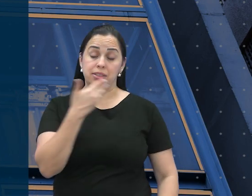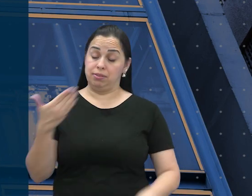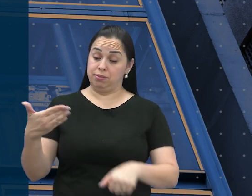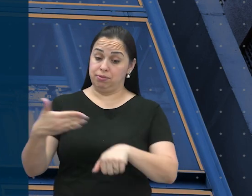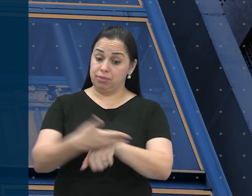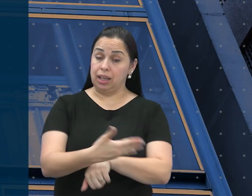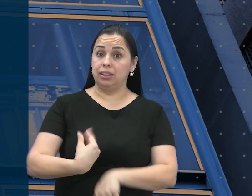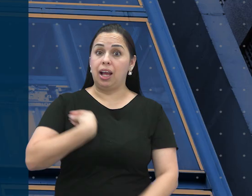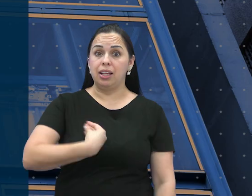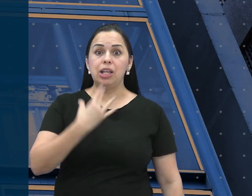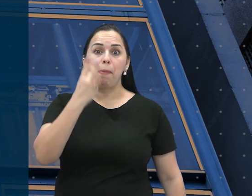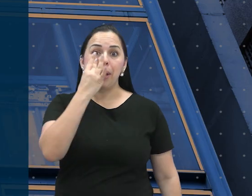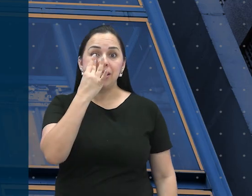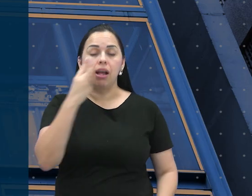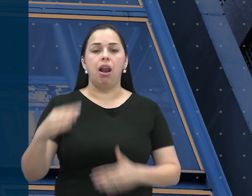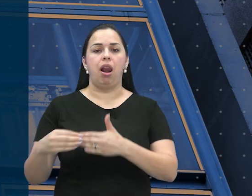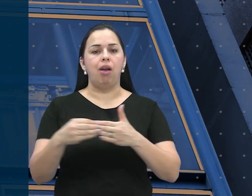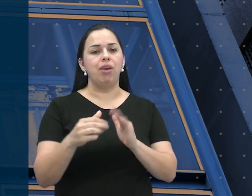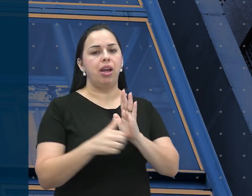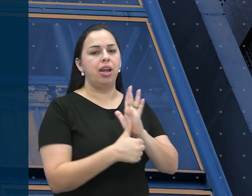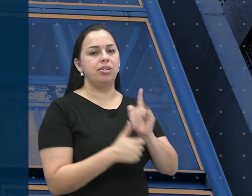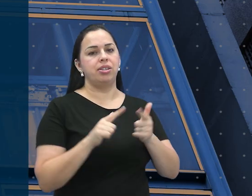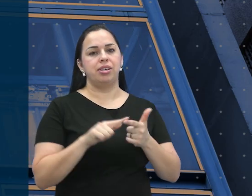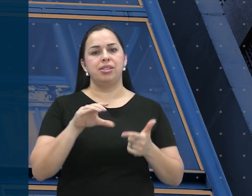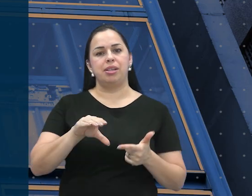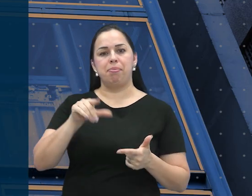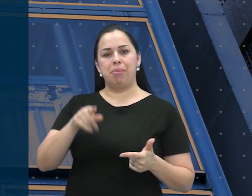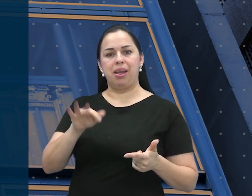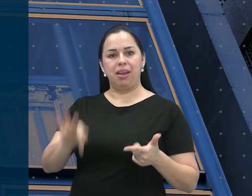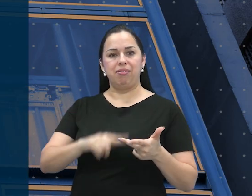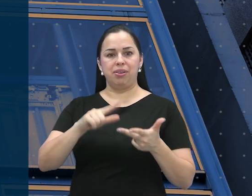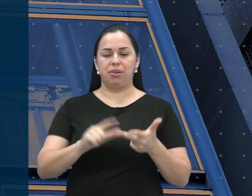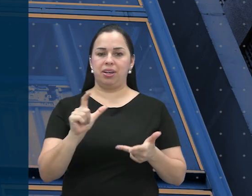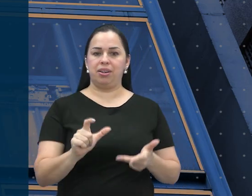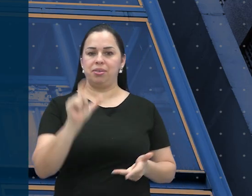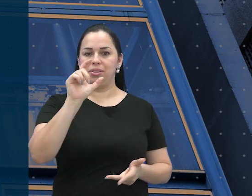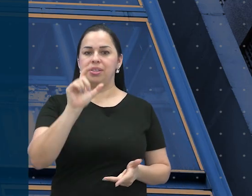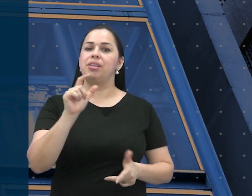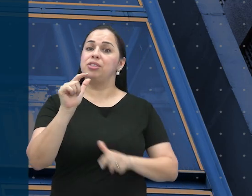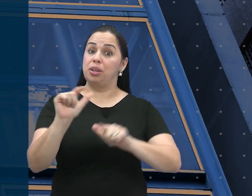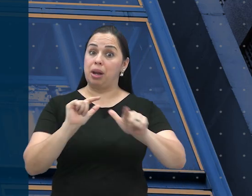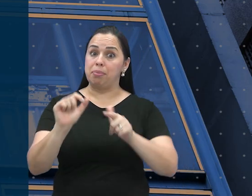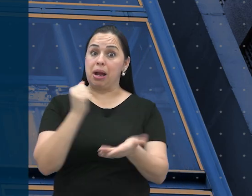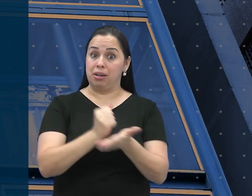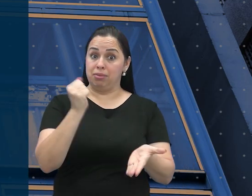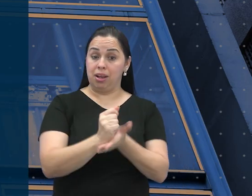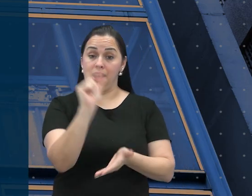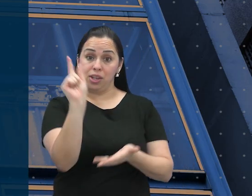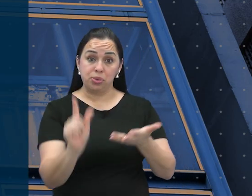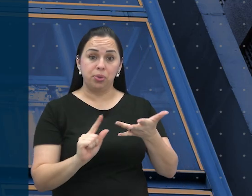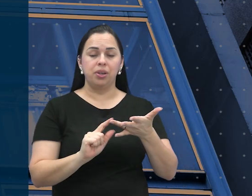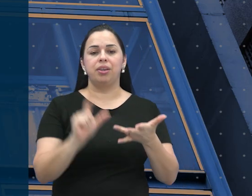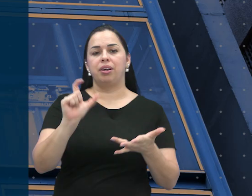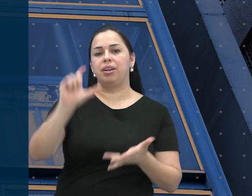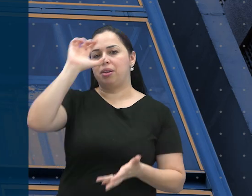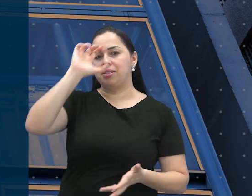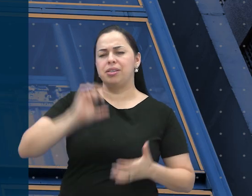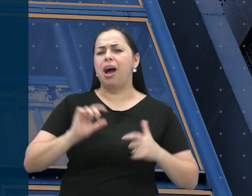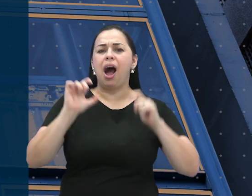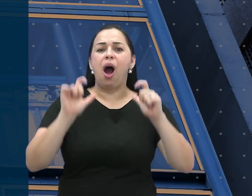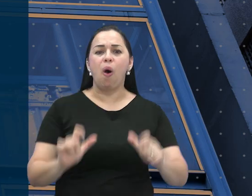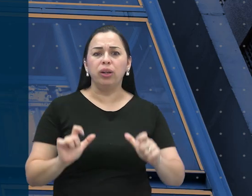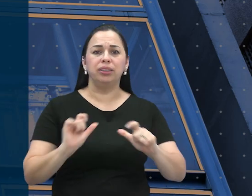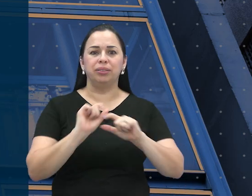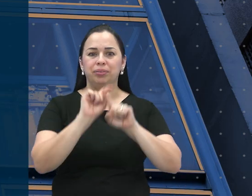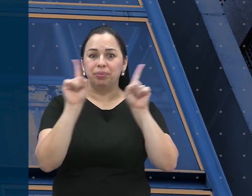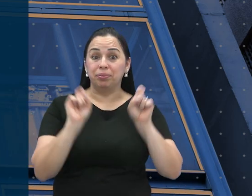é só comparecer ao PAT levando RG, CPF, carteira de trabalho e o cartão cidadão. O PAT fica na Praça Afonso